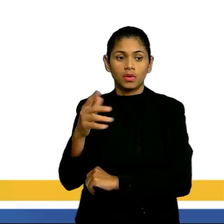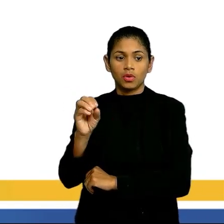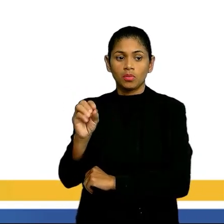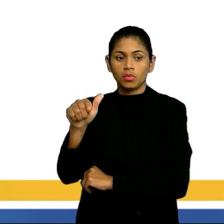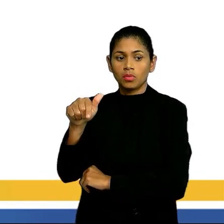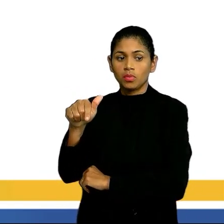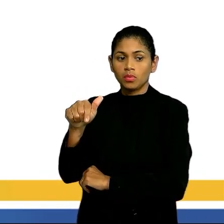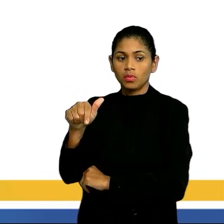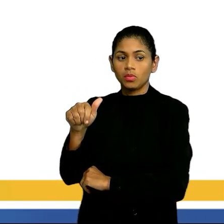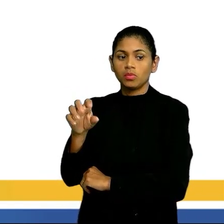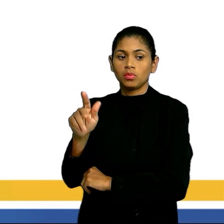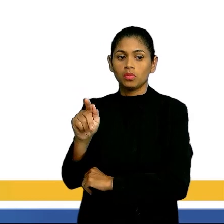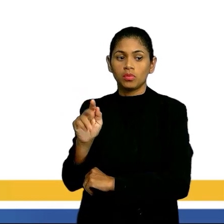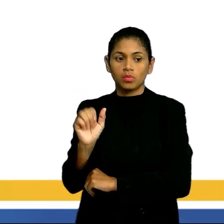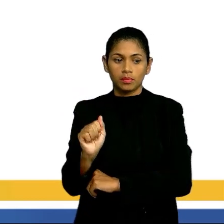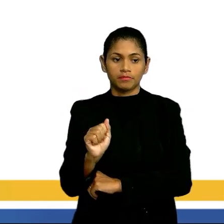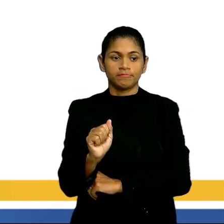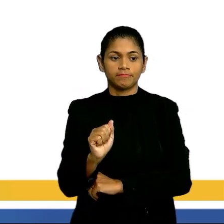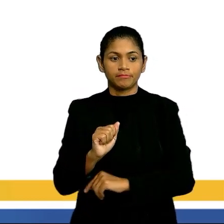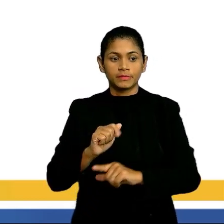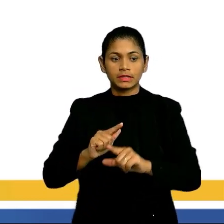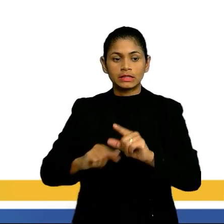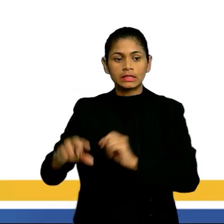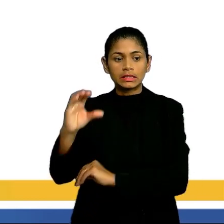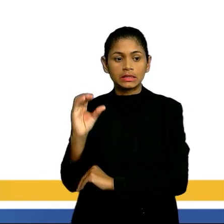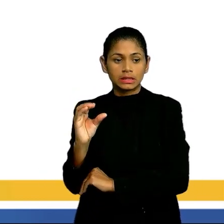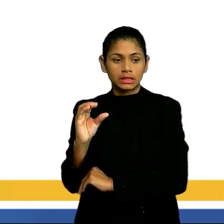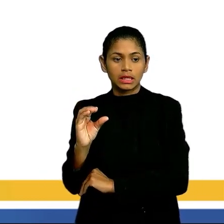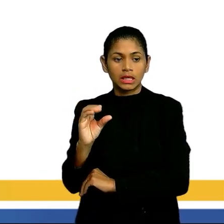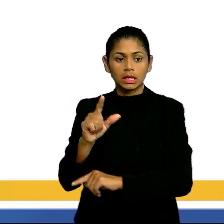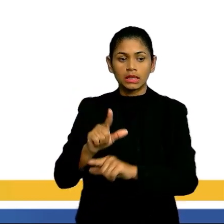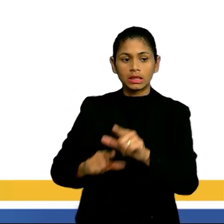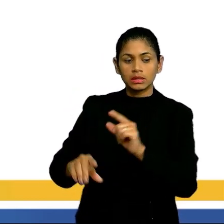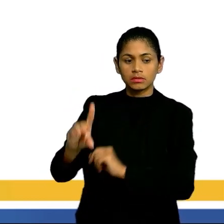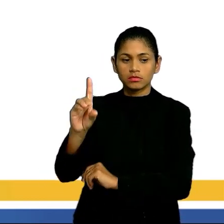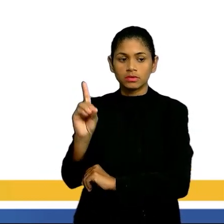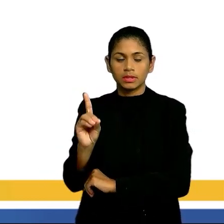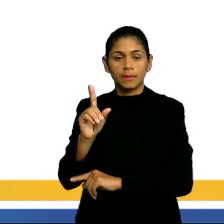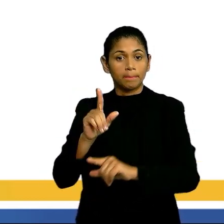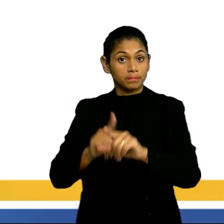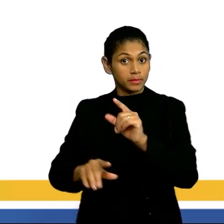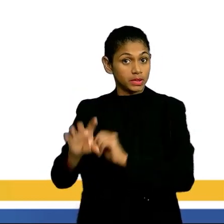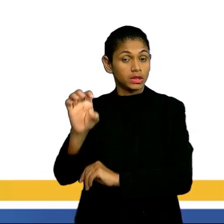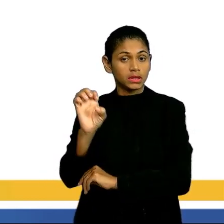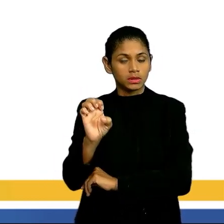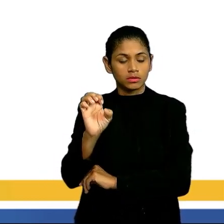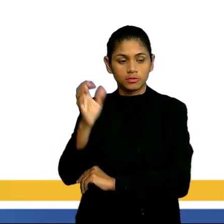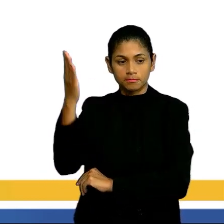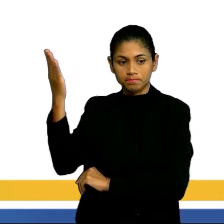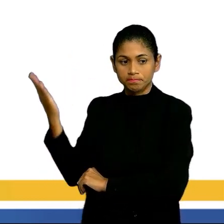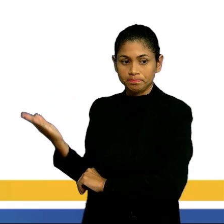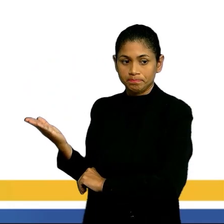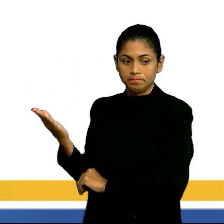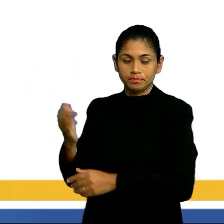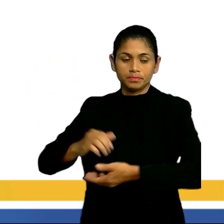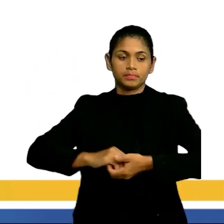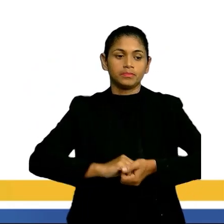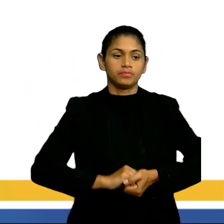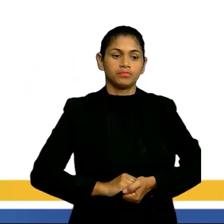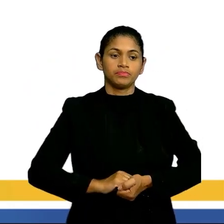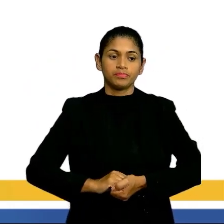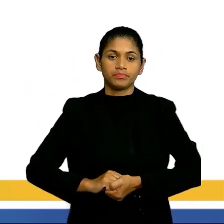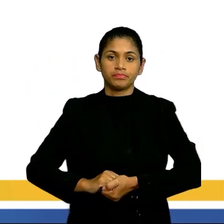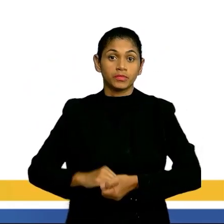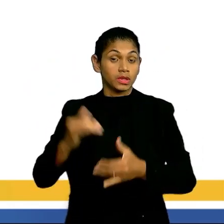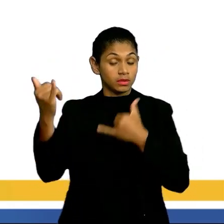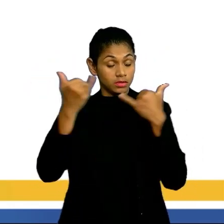C, divergente. Alternativa D, progressiva. Alternativa E, convergente. Bom, com a informação